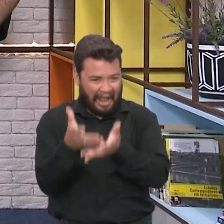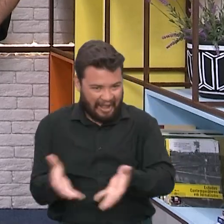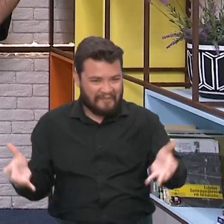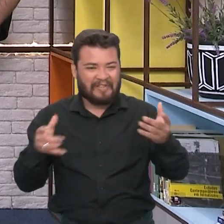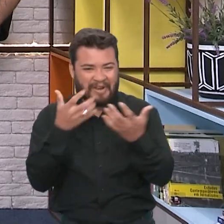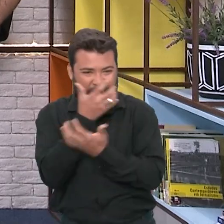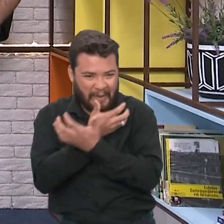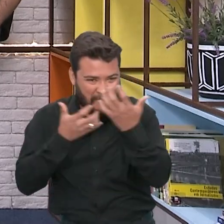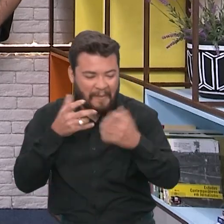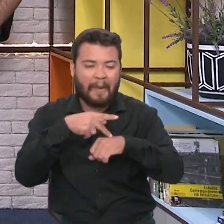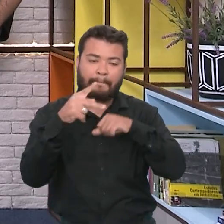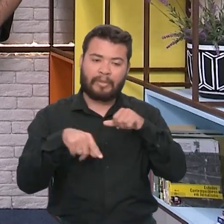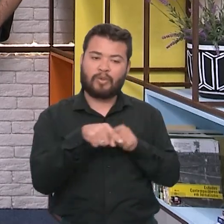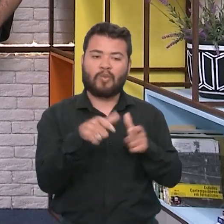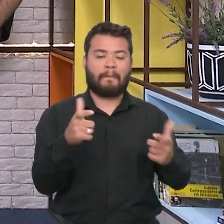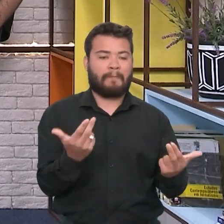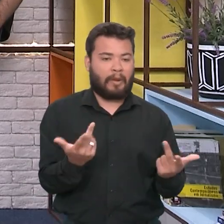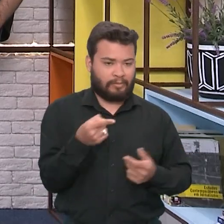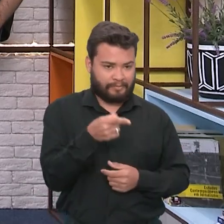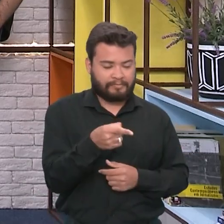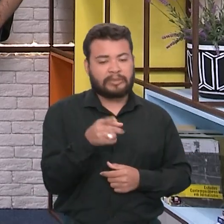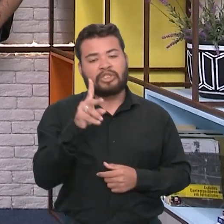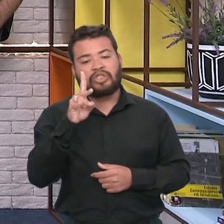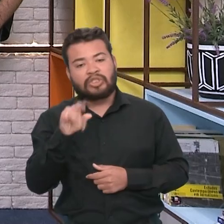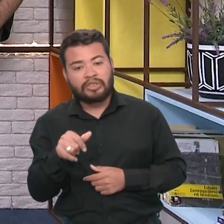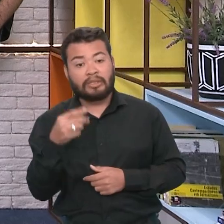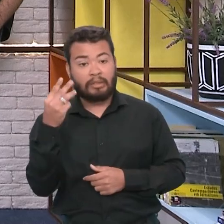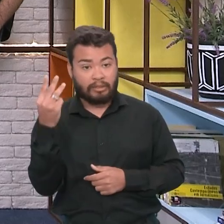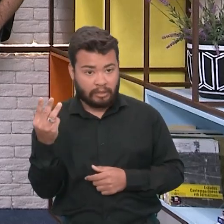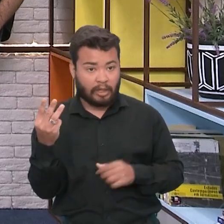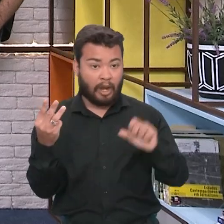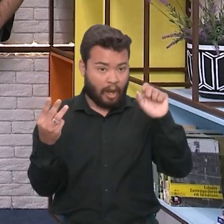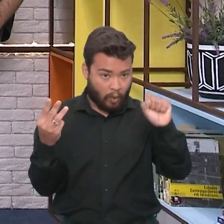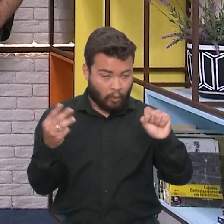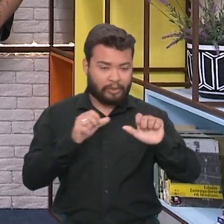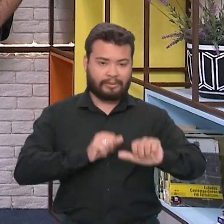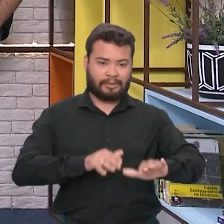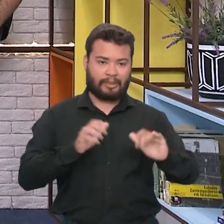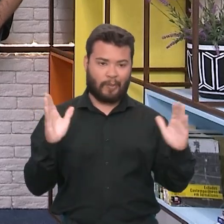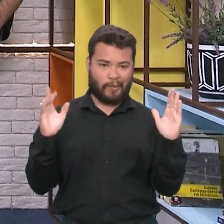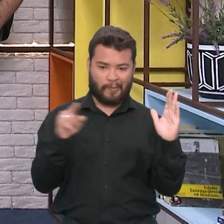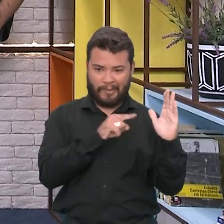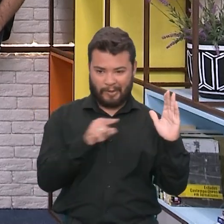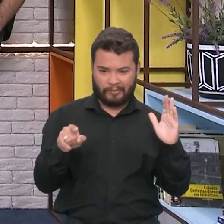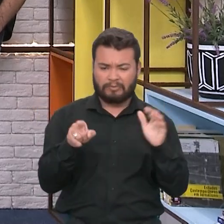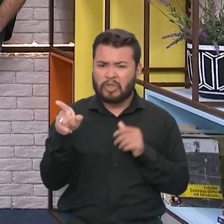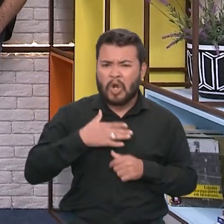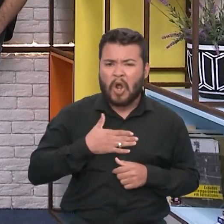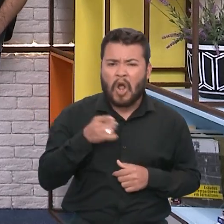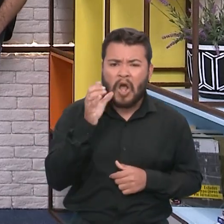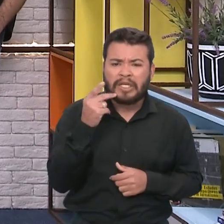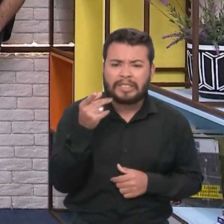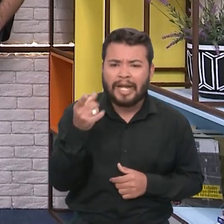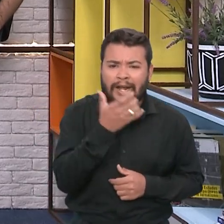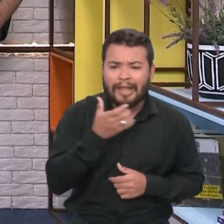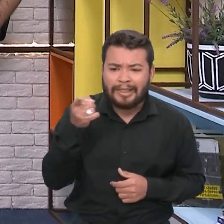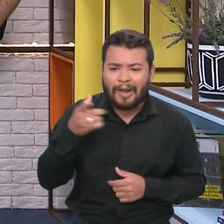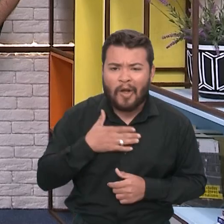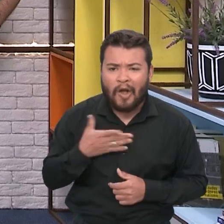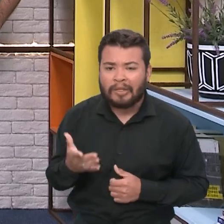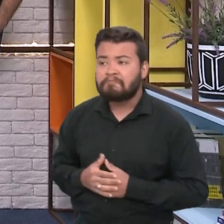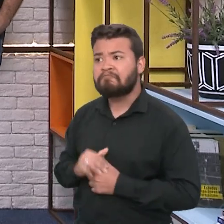Primavera. E tudo isso vai ocorrer entre os dias 3 e 8 de setembro. E aí, Cássio, você gosta? Que grande de oportunidade, cantar? né?